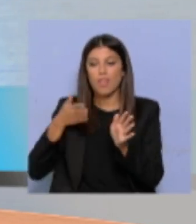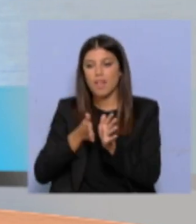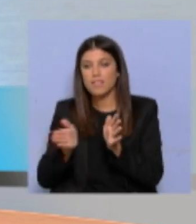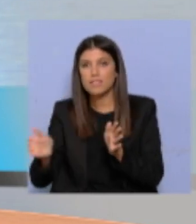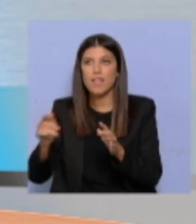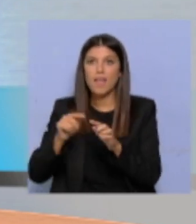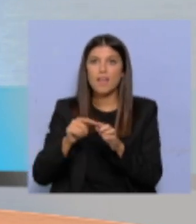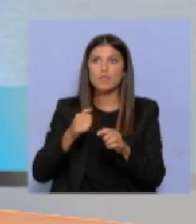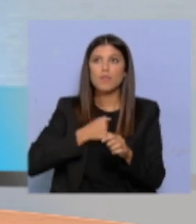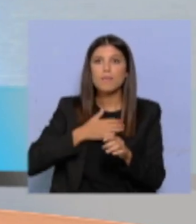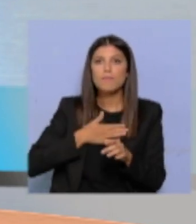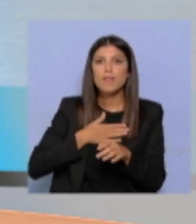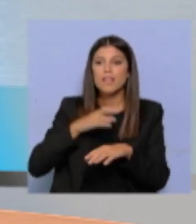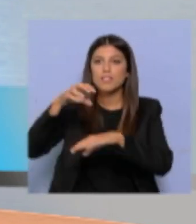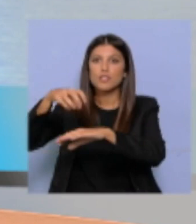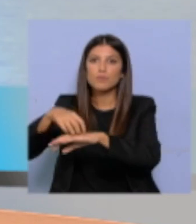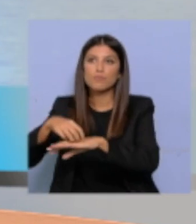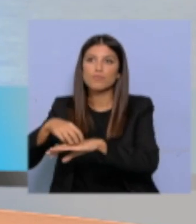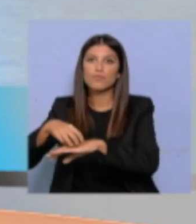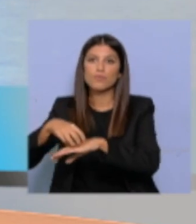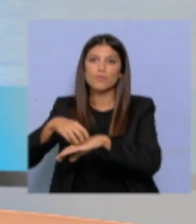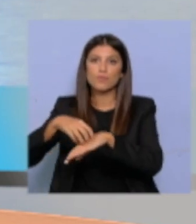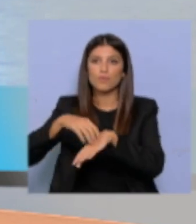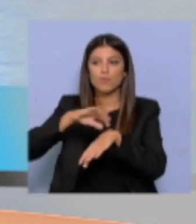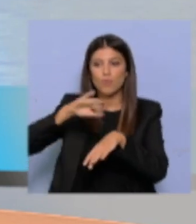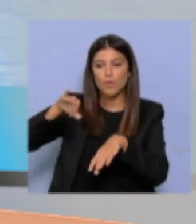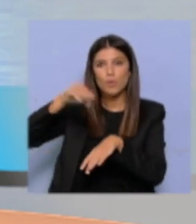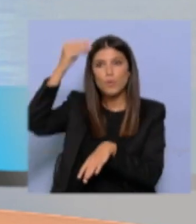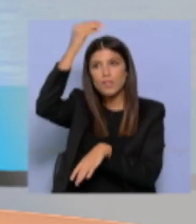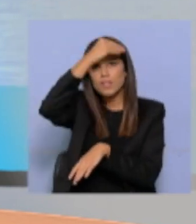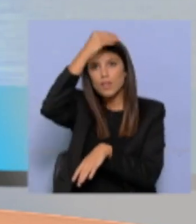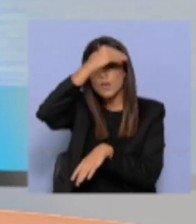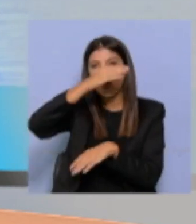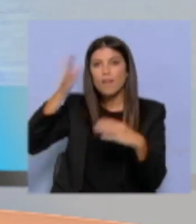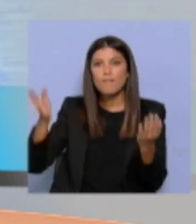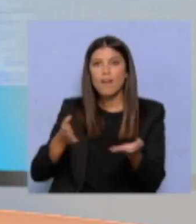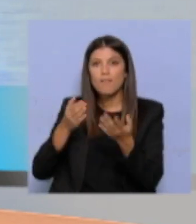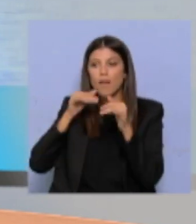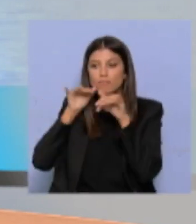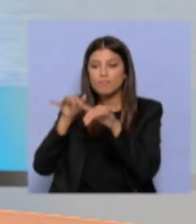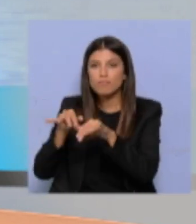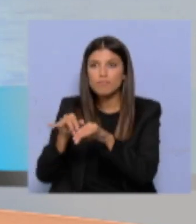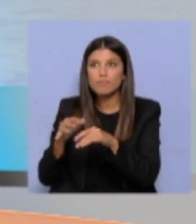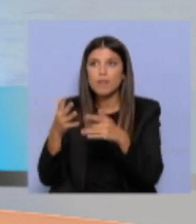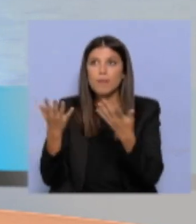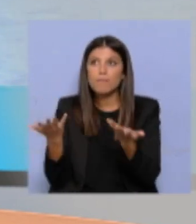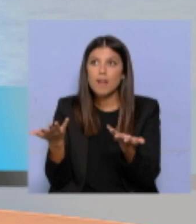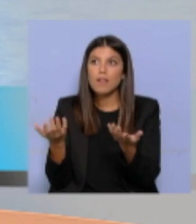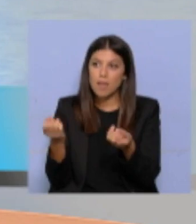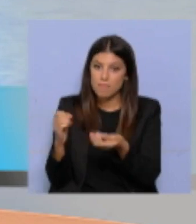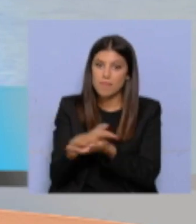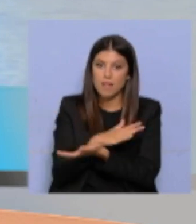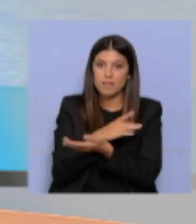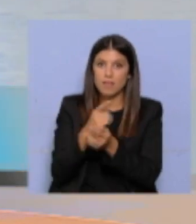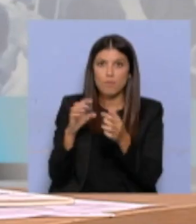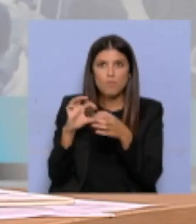nas regiões mais desertificadas humanamente ou desfavorecidas, e a imprensa é dos principais elos